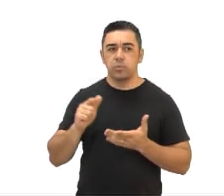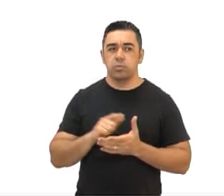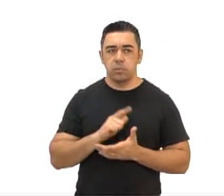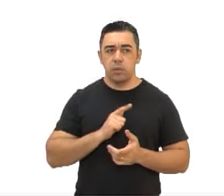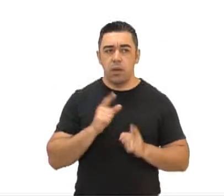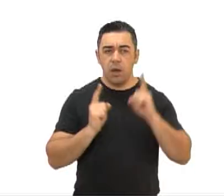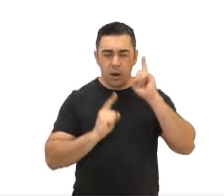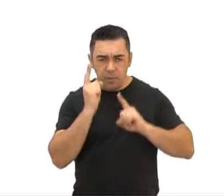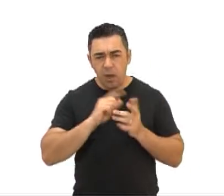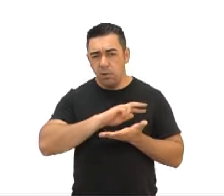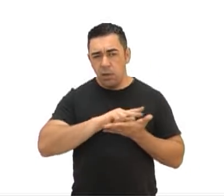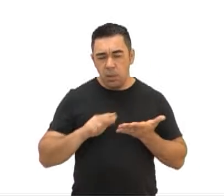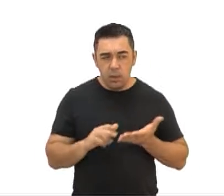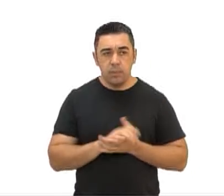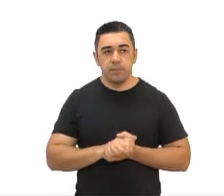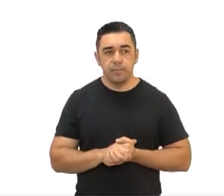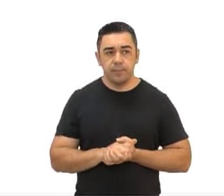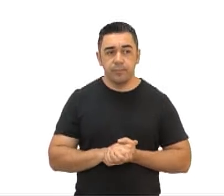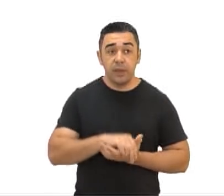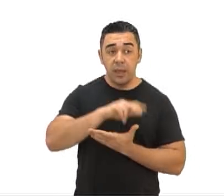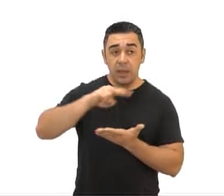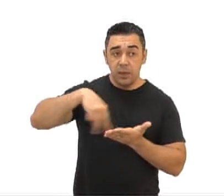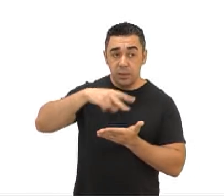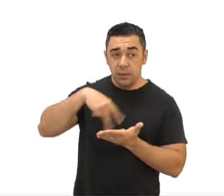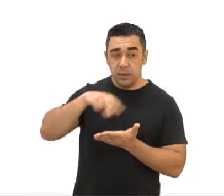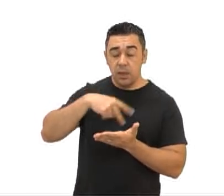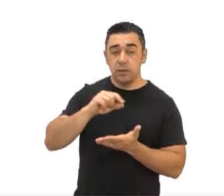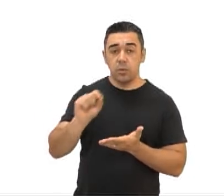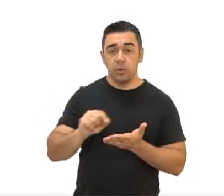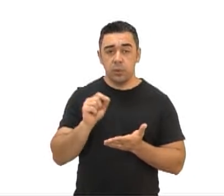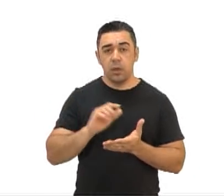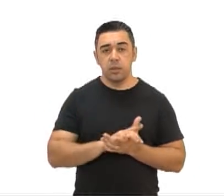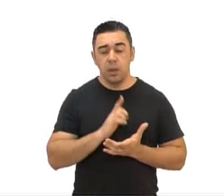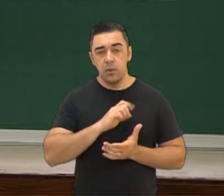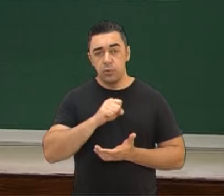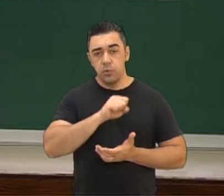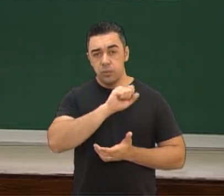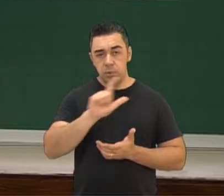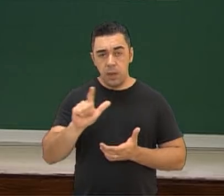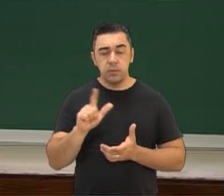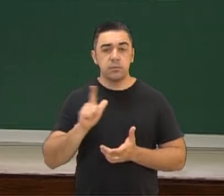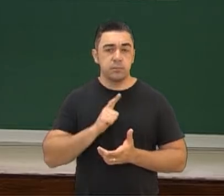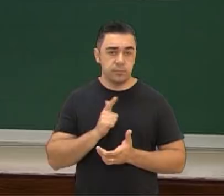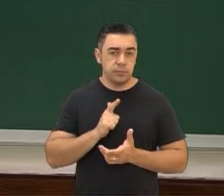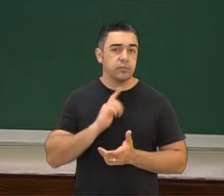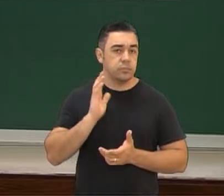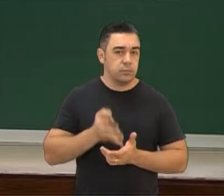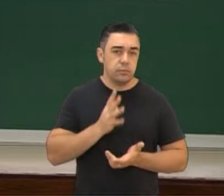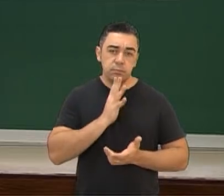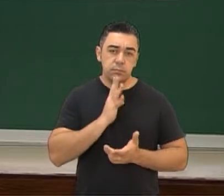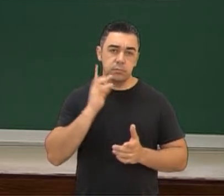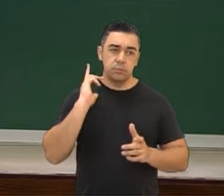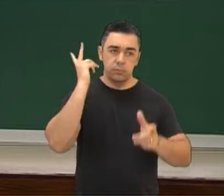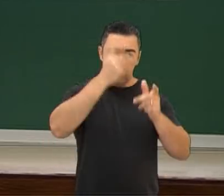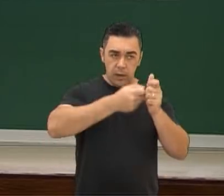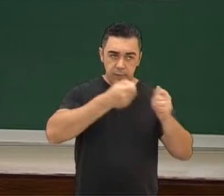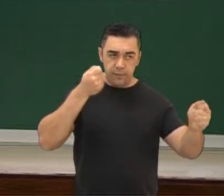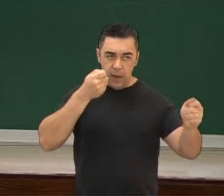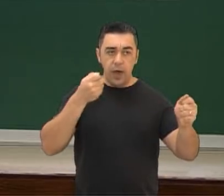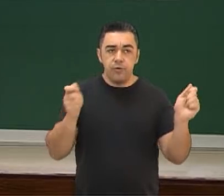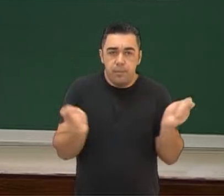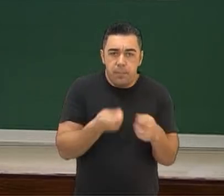para vocês. Danças típicas ali do sudeste. E além das que nós já conhecemos, eu citei